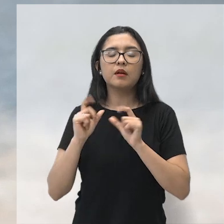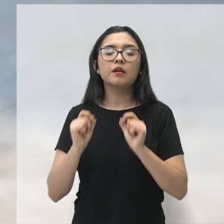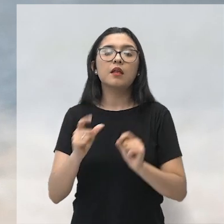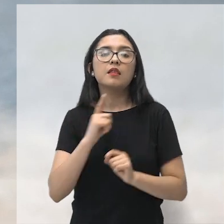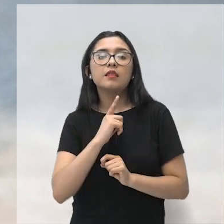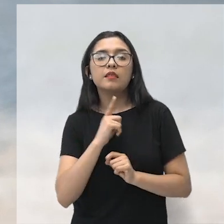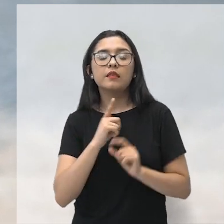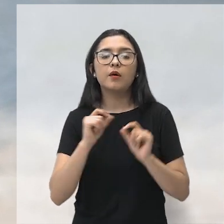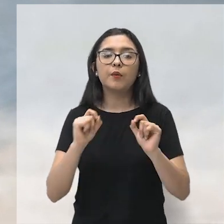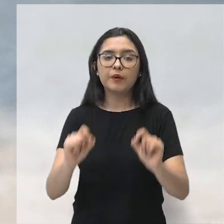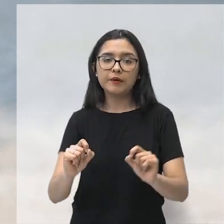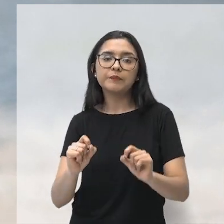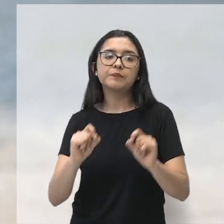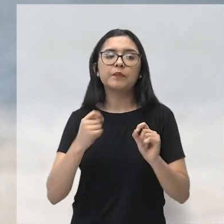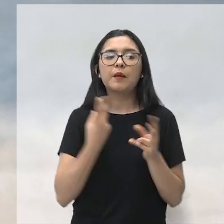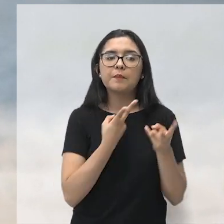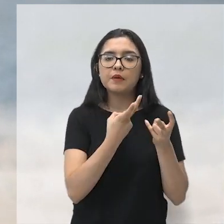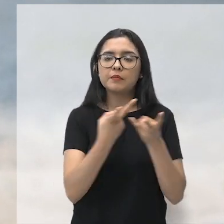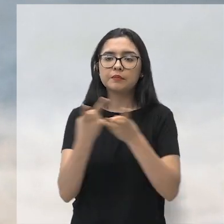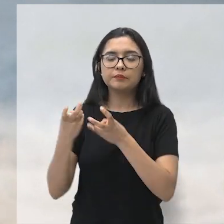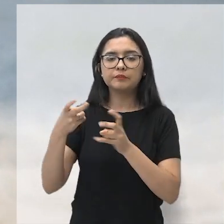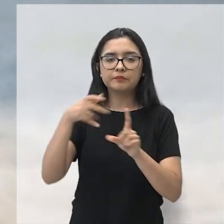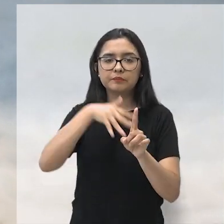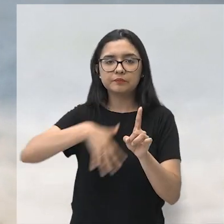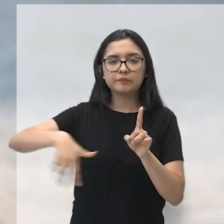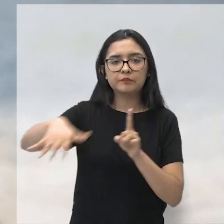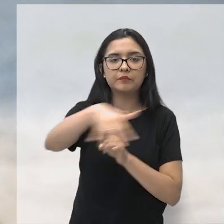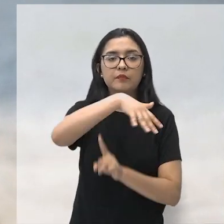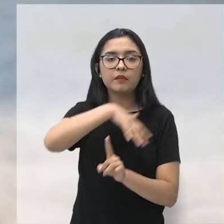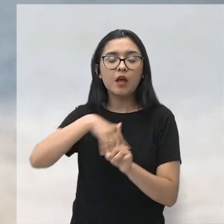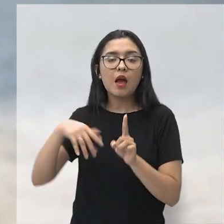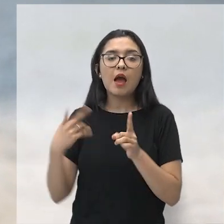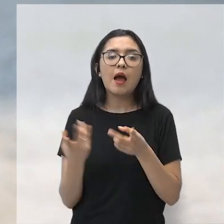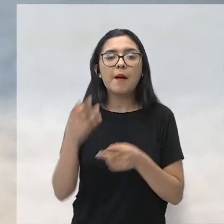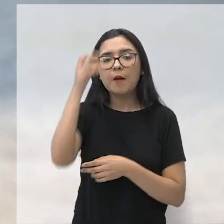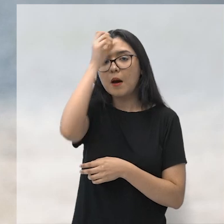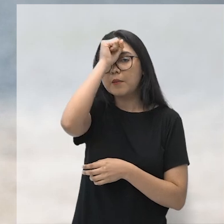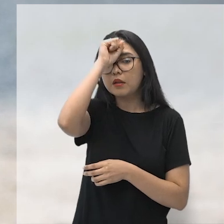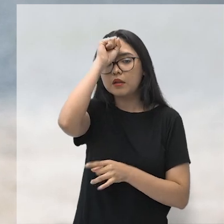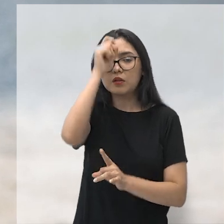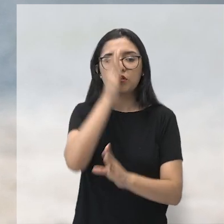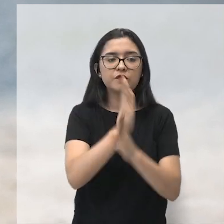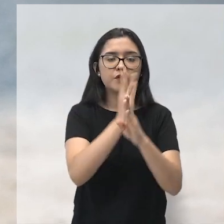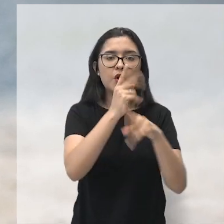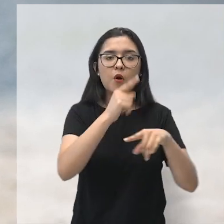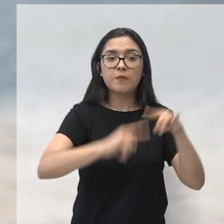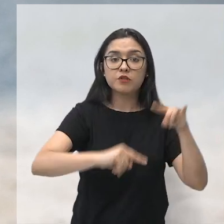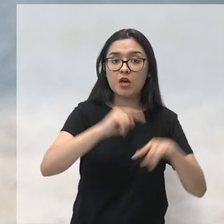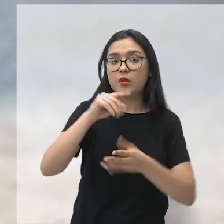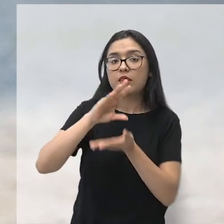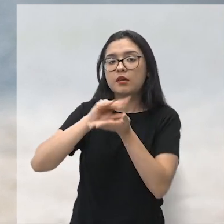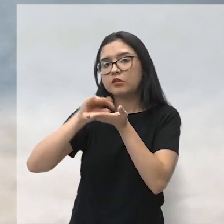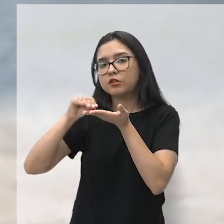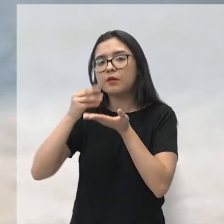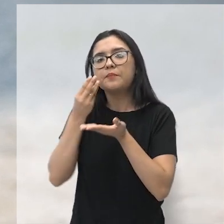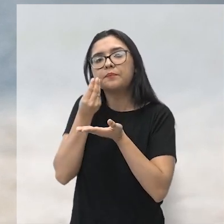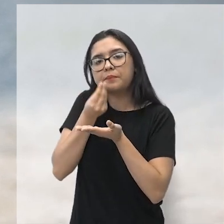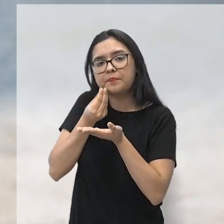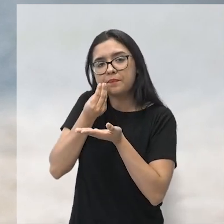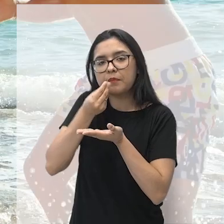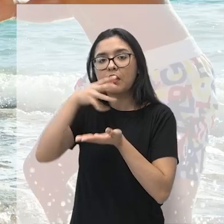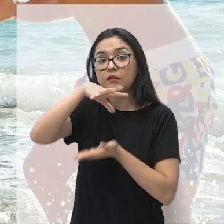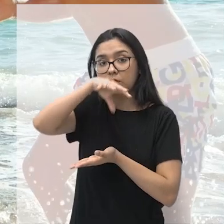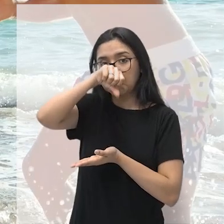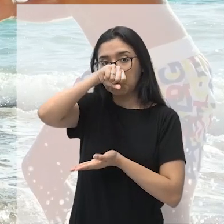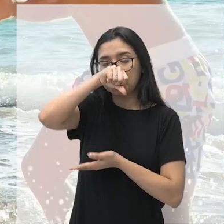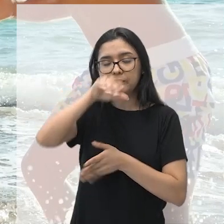uma rica representação do mundo ao seu redor, aprendendo a identificar objetos, texturas, sabores e